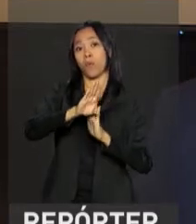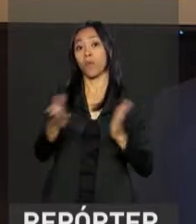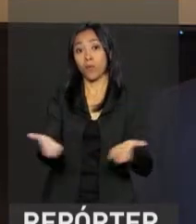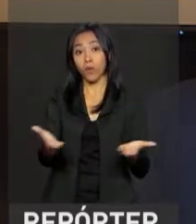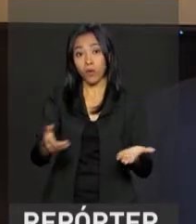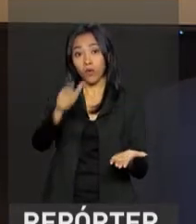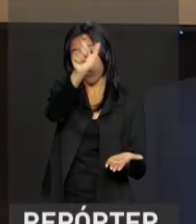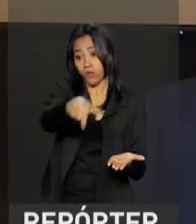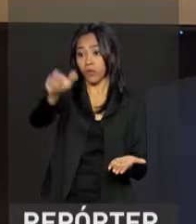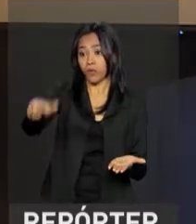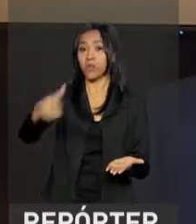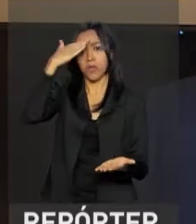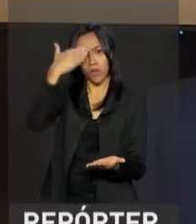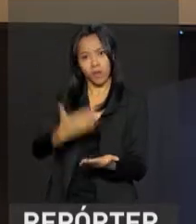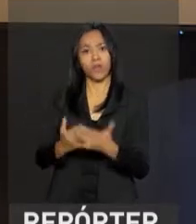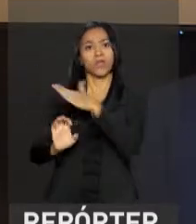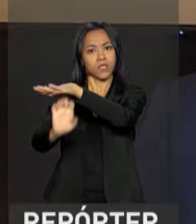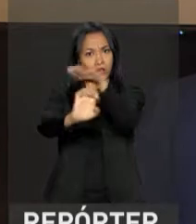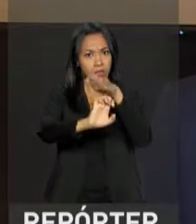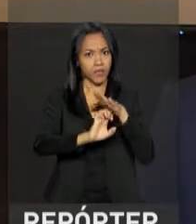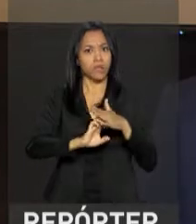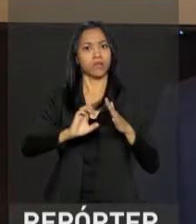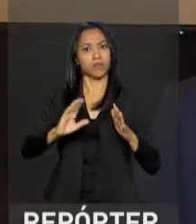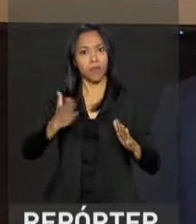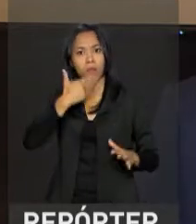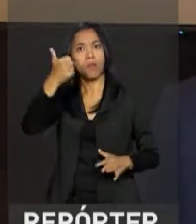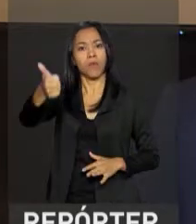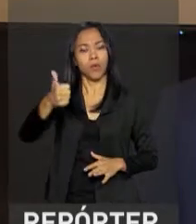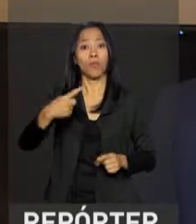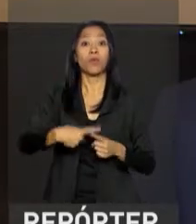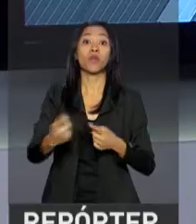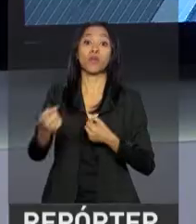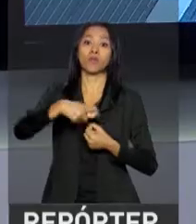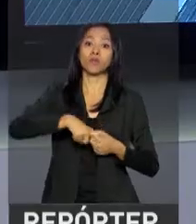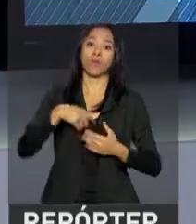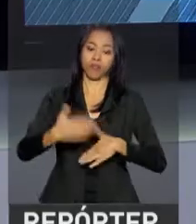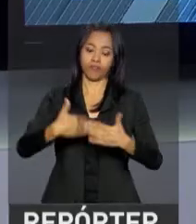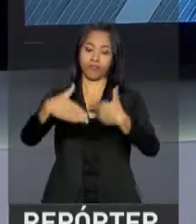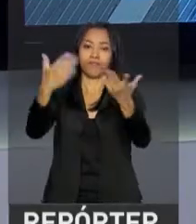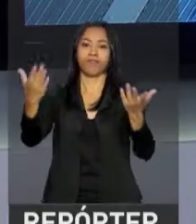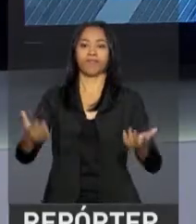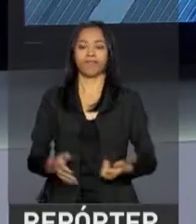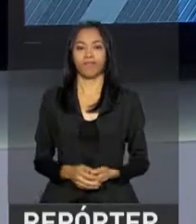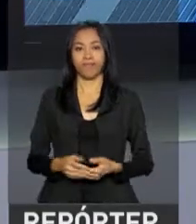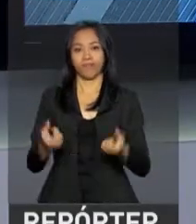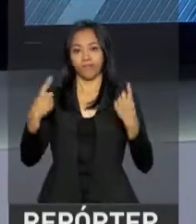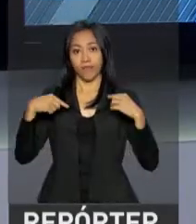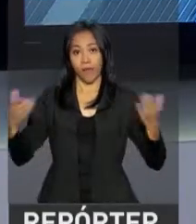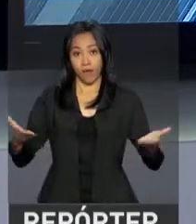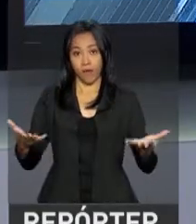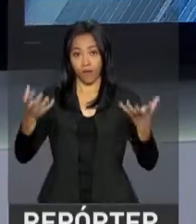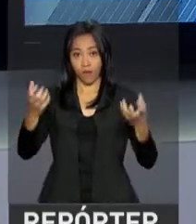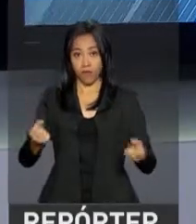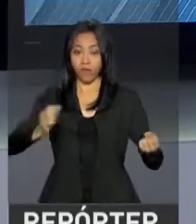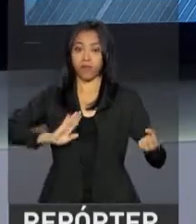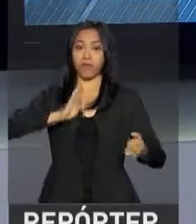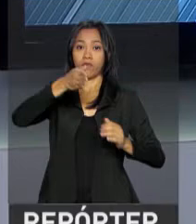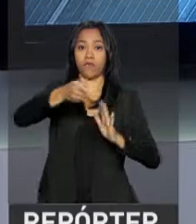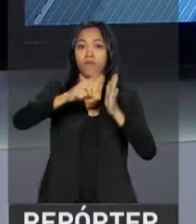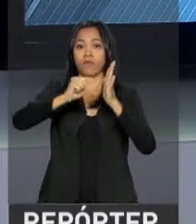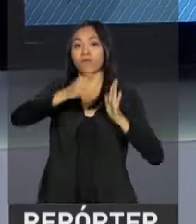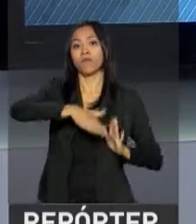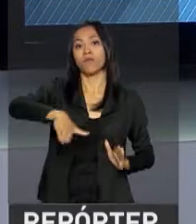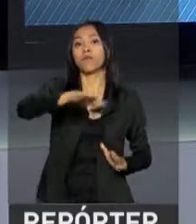hoje está mais alta, está mais elevada, porque as vendas voltaram a crescer. E vamos agora ao Palácio do Planalto conversar